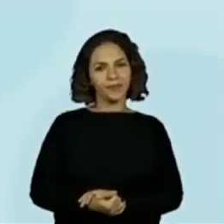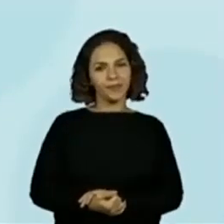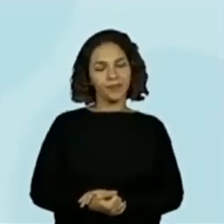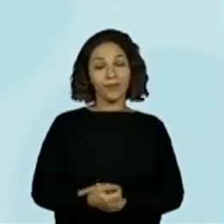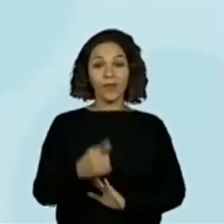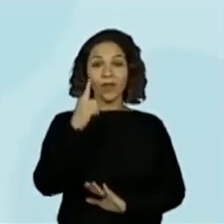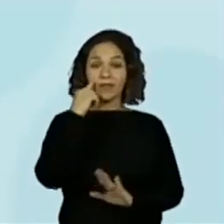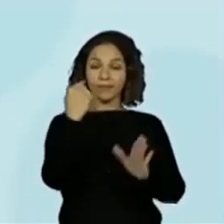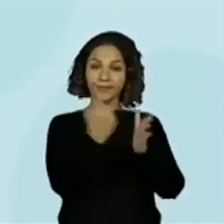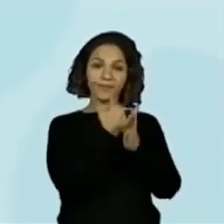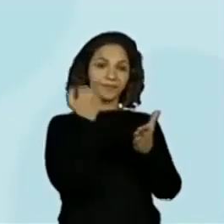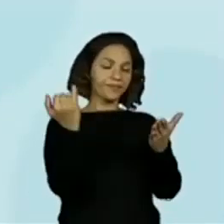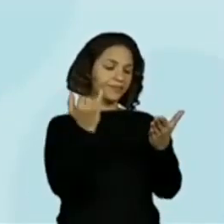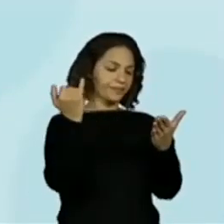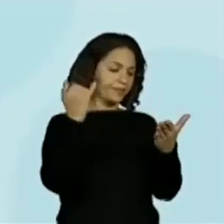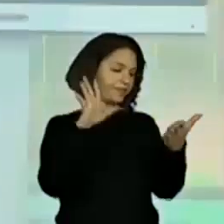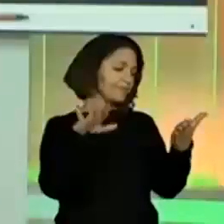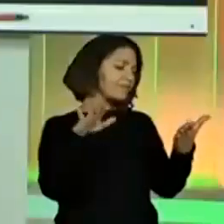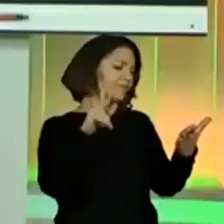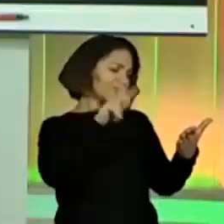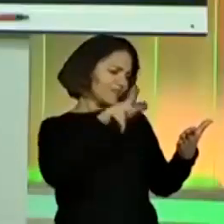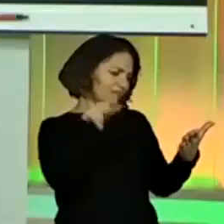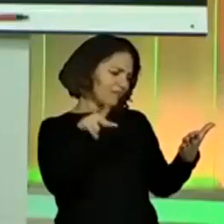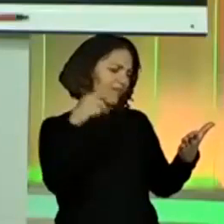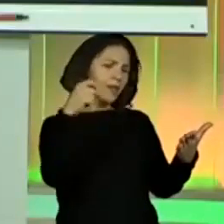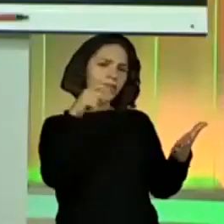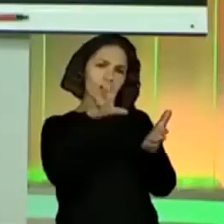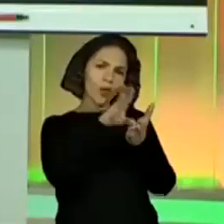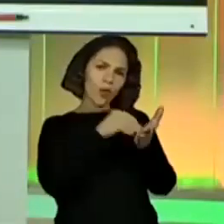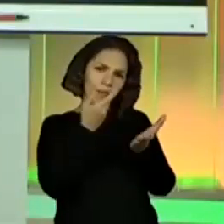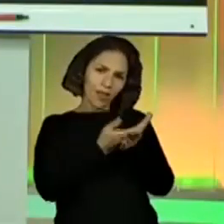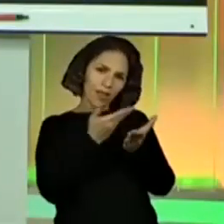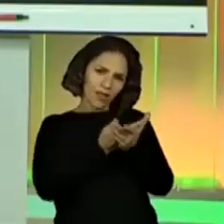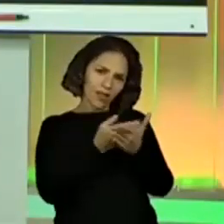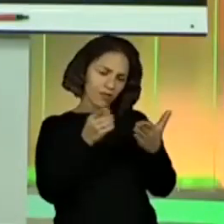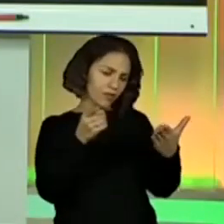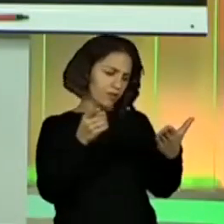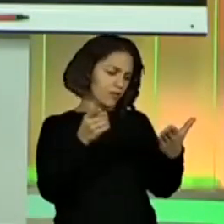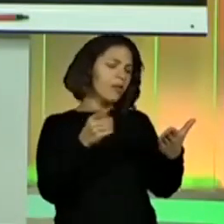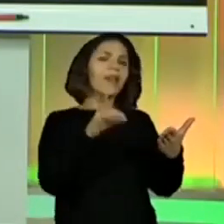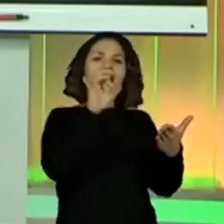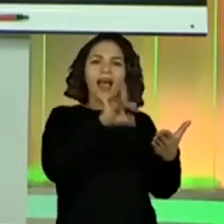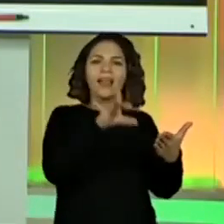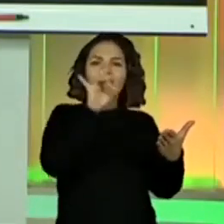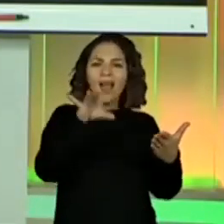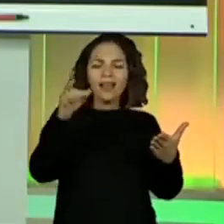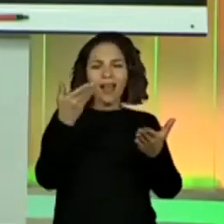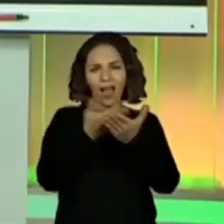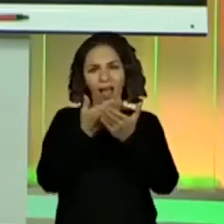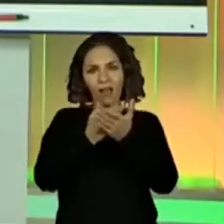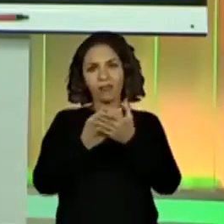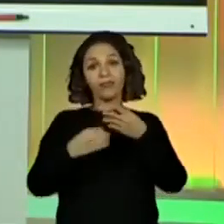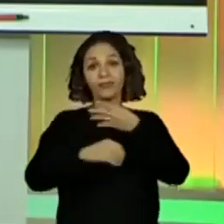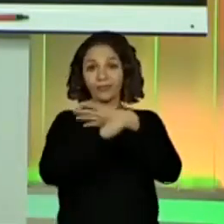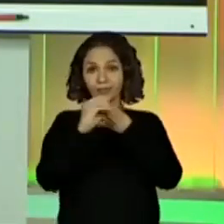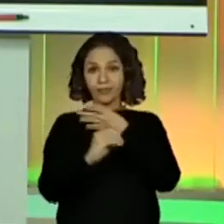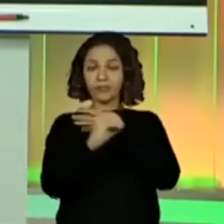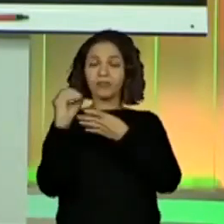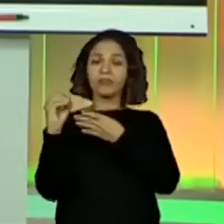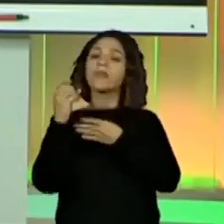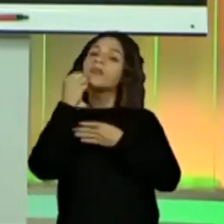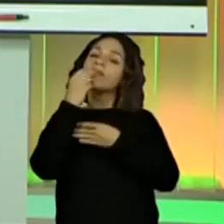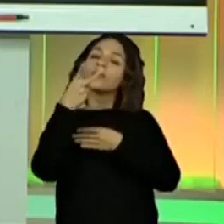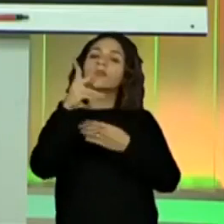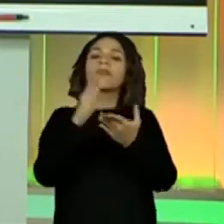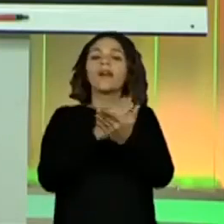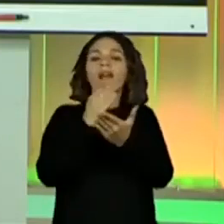Ó, uma pergunta importante. Precisa copiar essa aula? Todas as aulas do Centro de Mídias, é importante que você tenha registrado